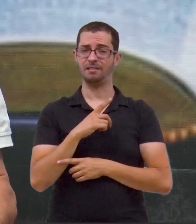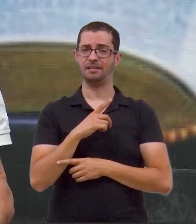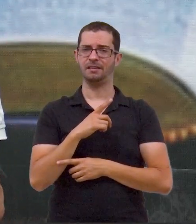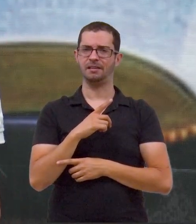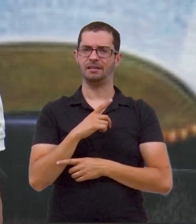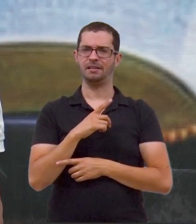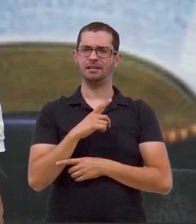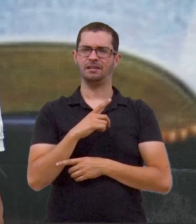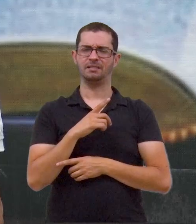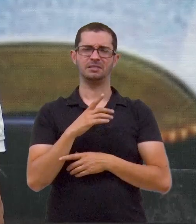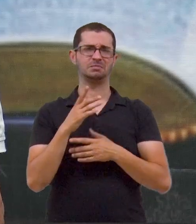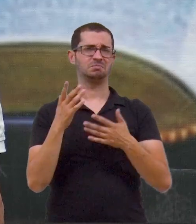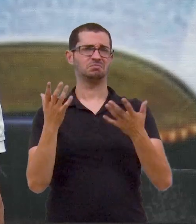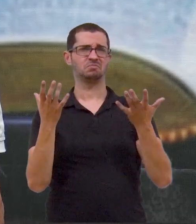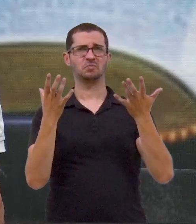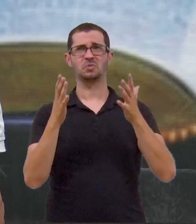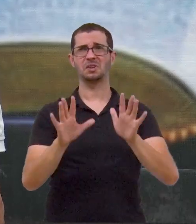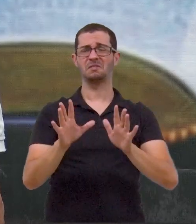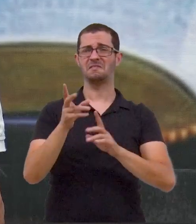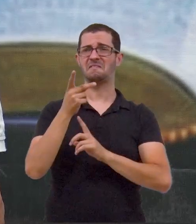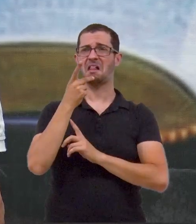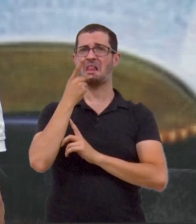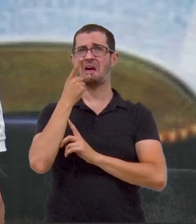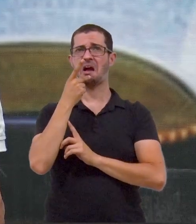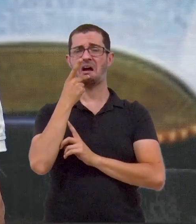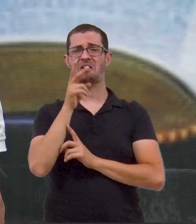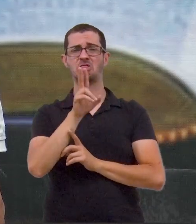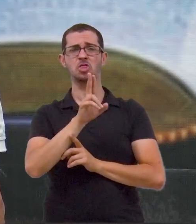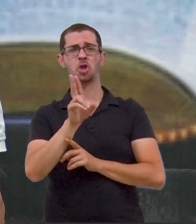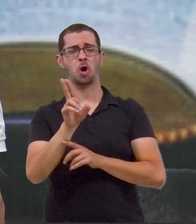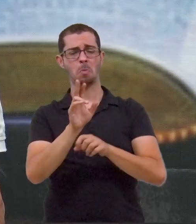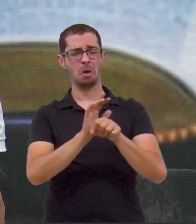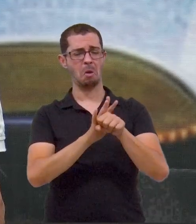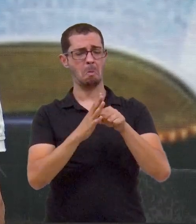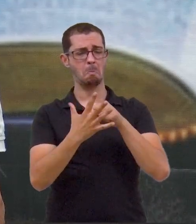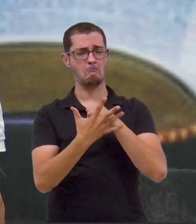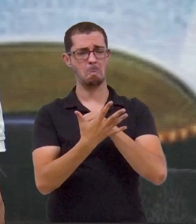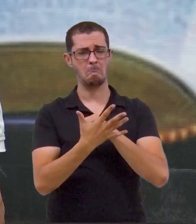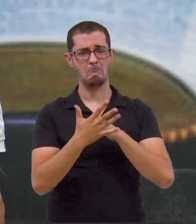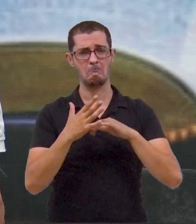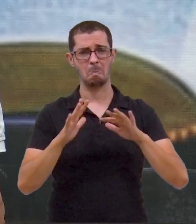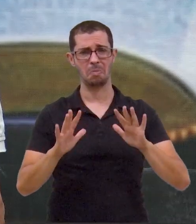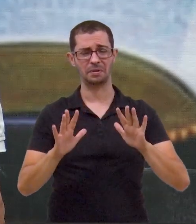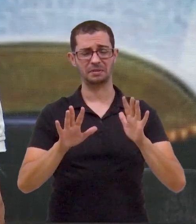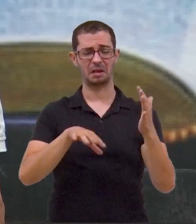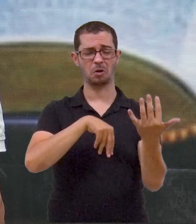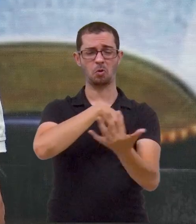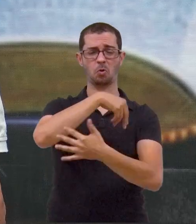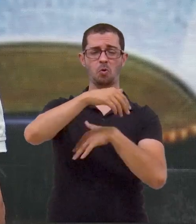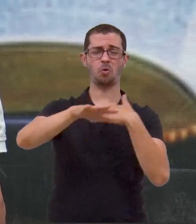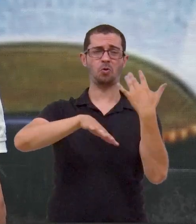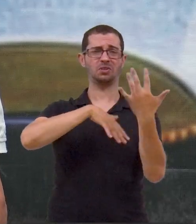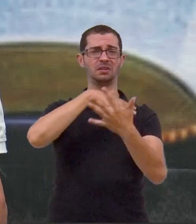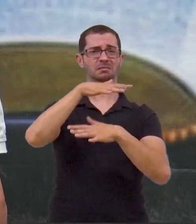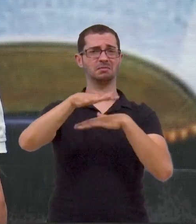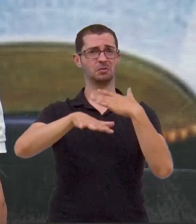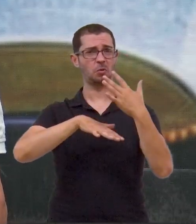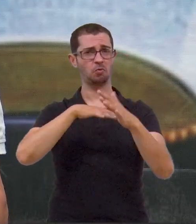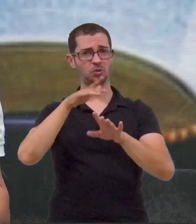coisa que eu não sei, nem quero chamar de pandemia mesmo, não é? Essa confusão